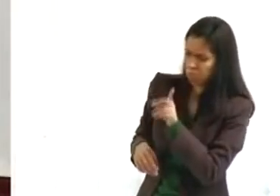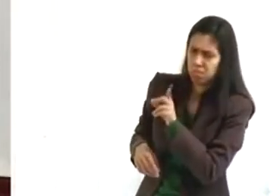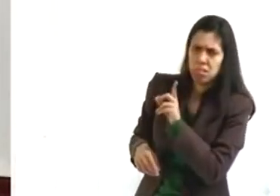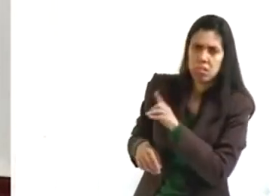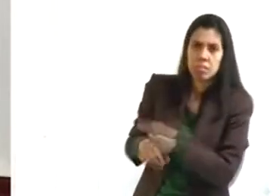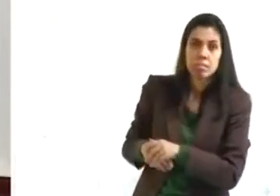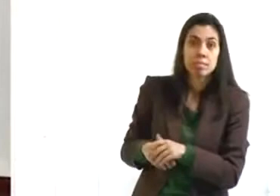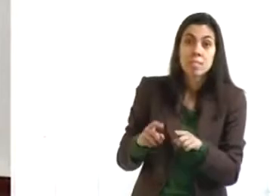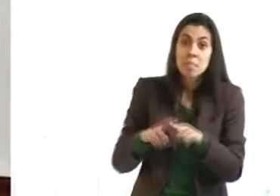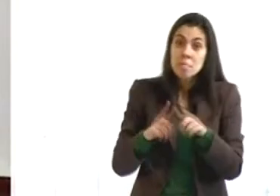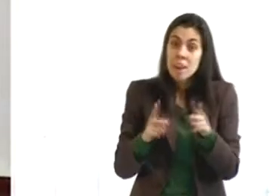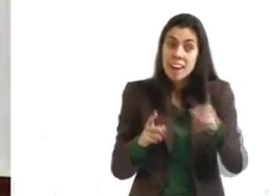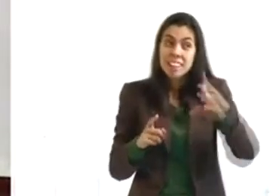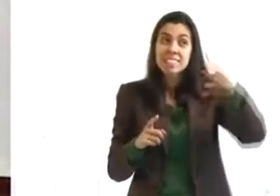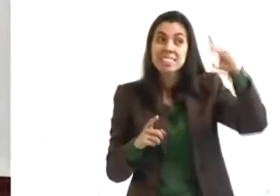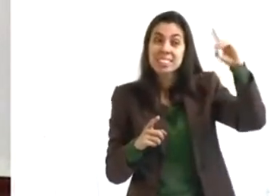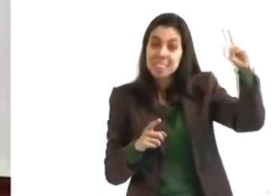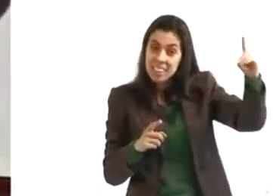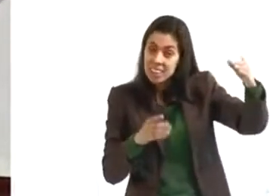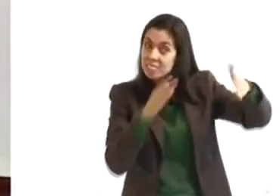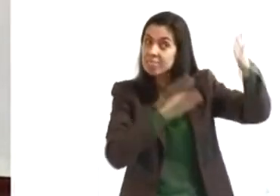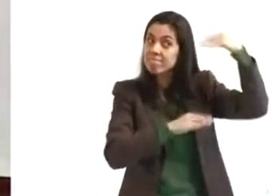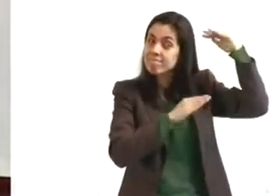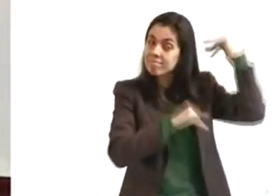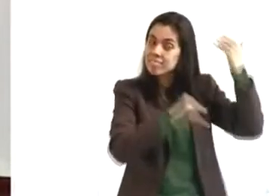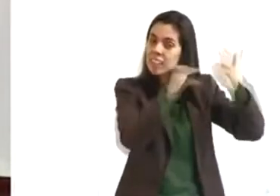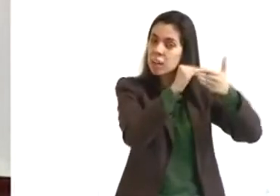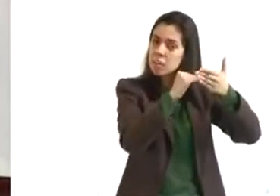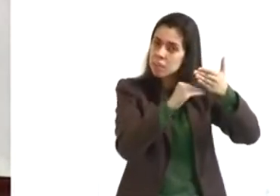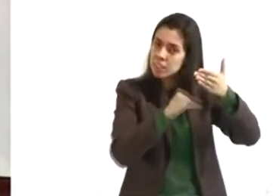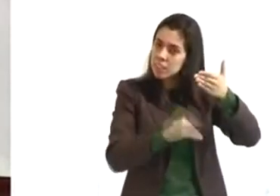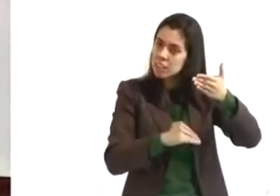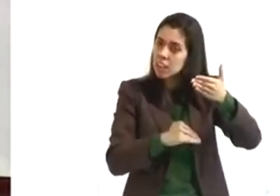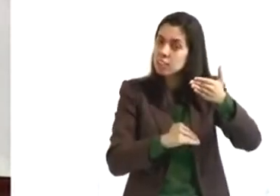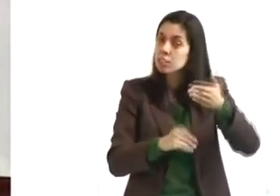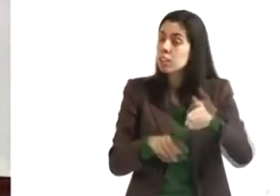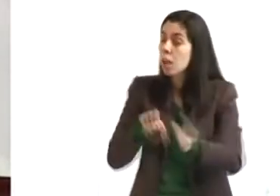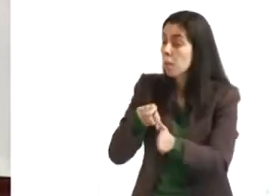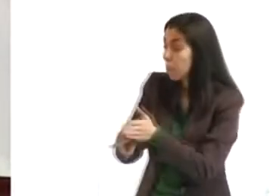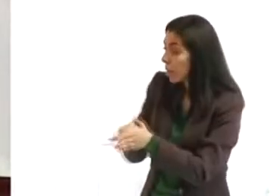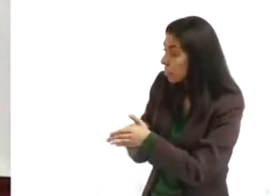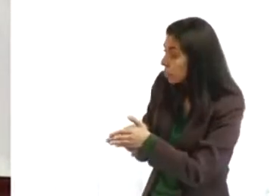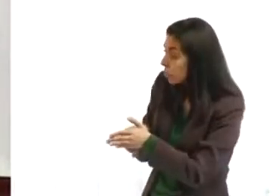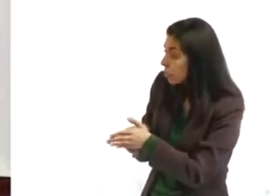vem do etíope, na verdade, não é nenhuma resposta, mas é uma outra pergunta.